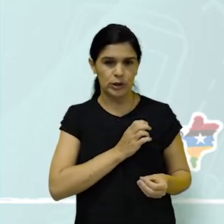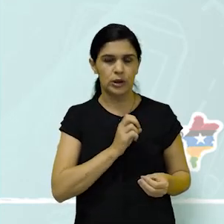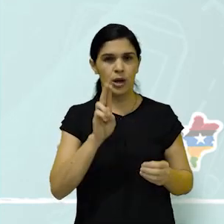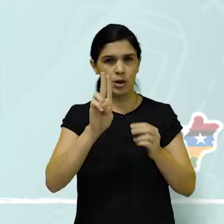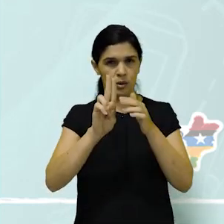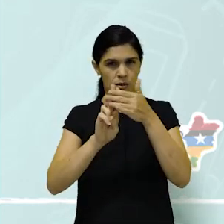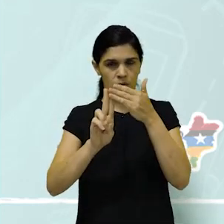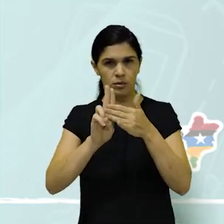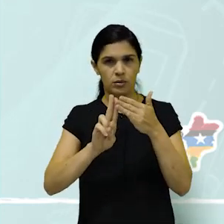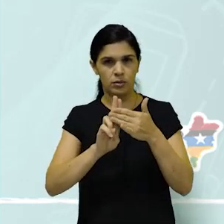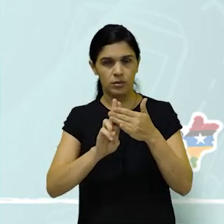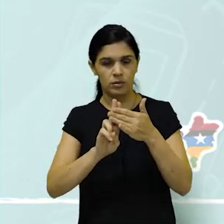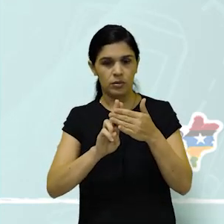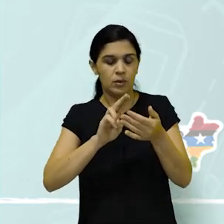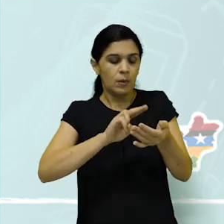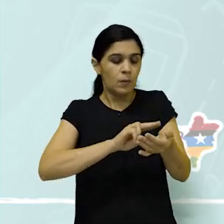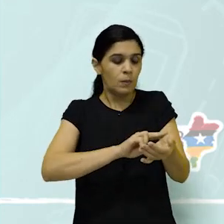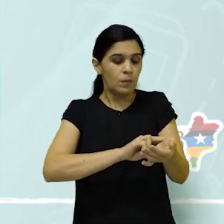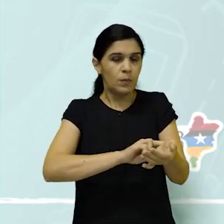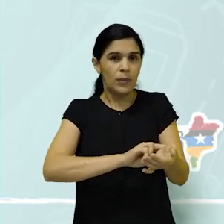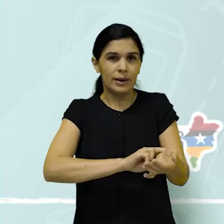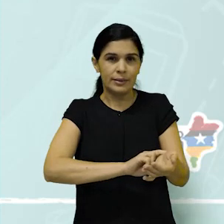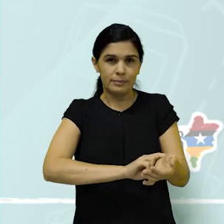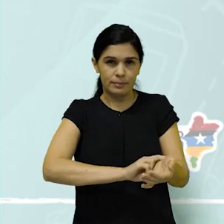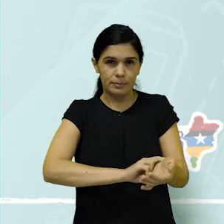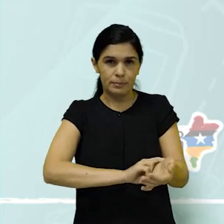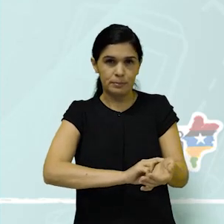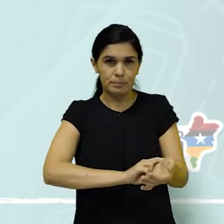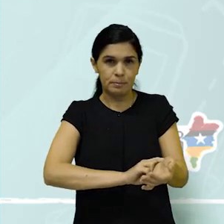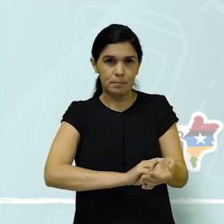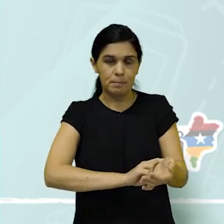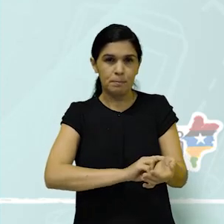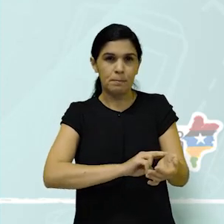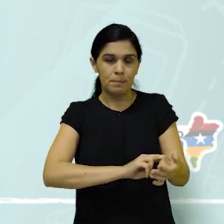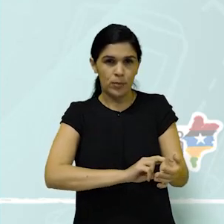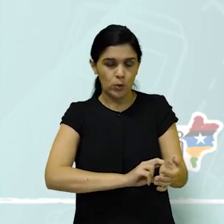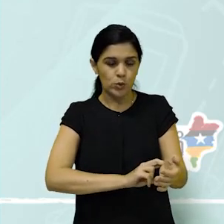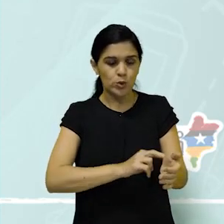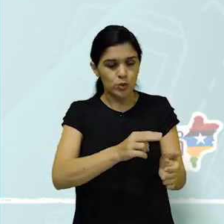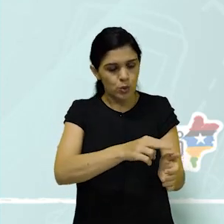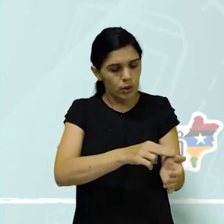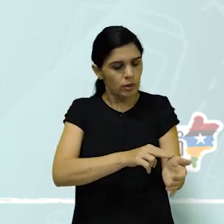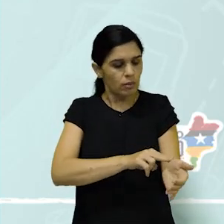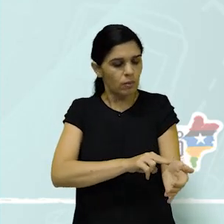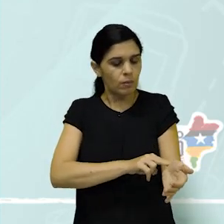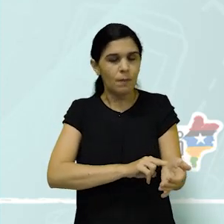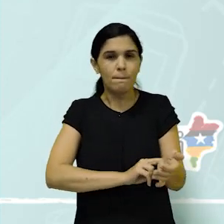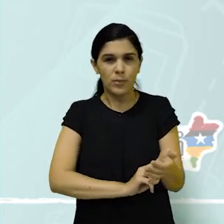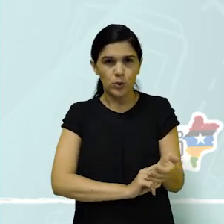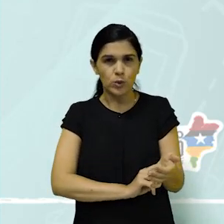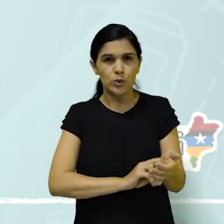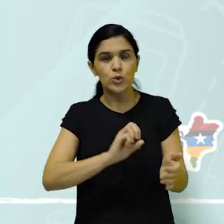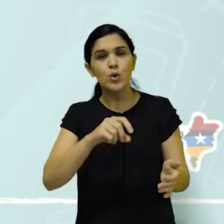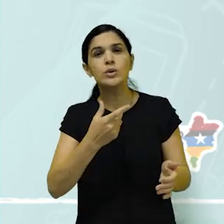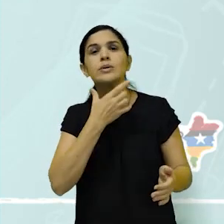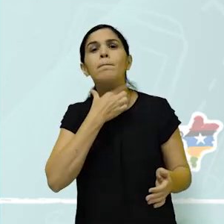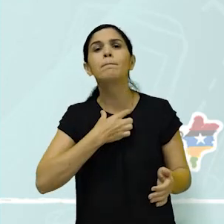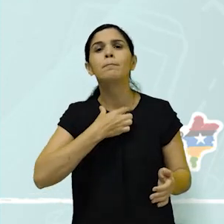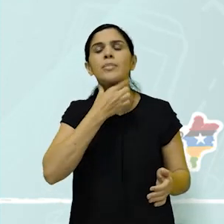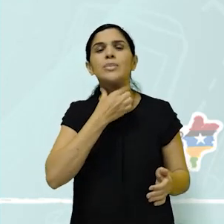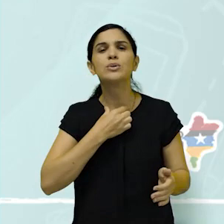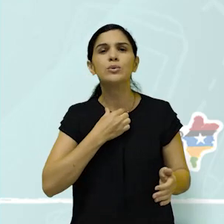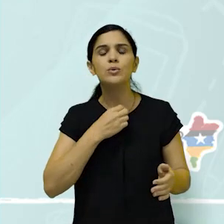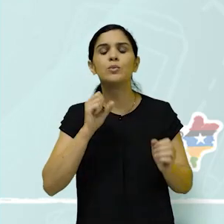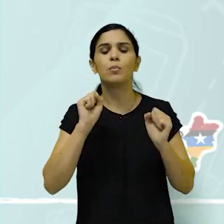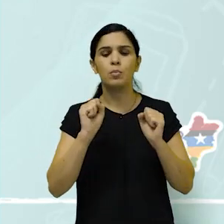indicador e médio esticados sobre o pulso, logo abaixo da base do dedo polegar. Se for no pescoço, você também pode colocar o